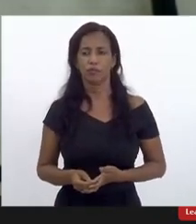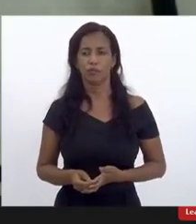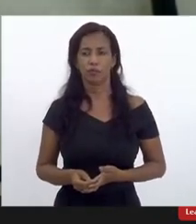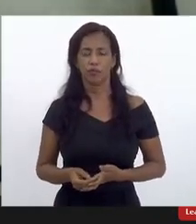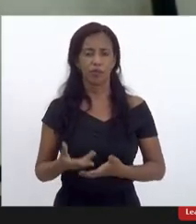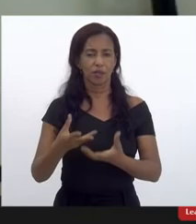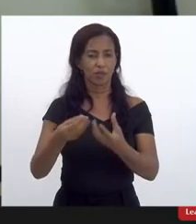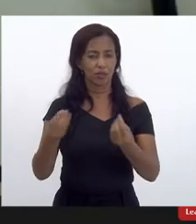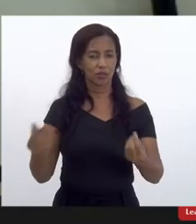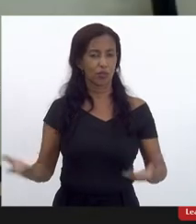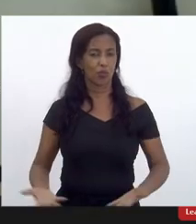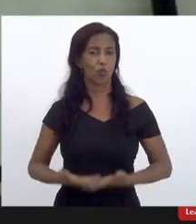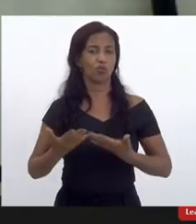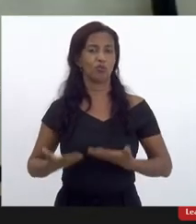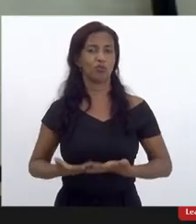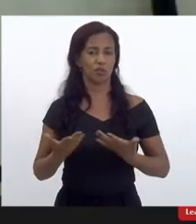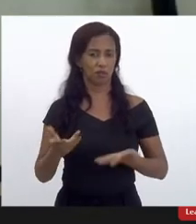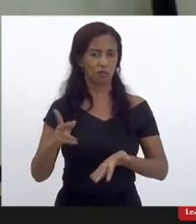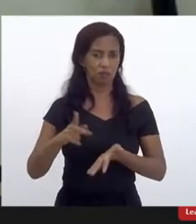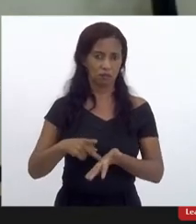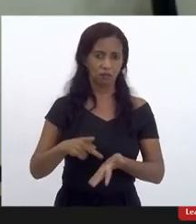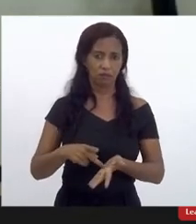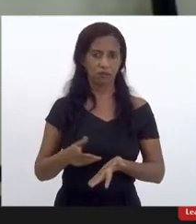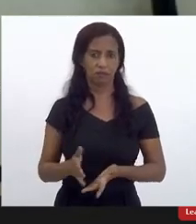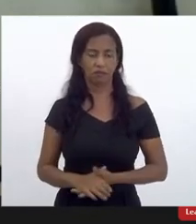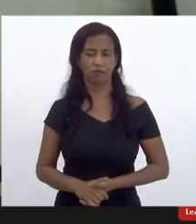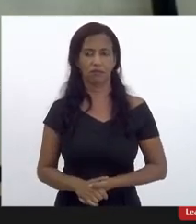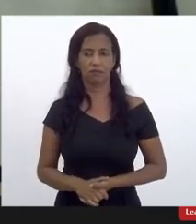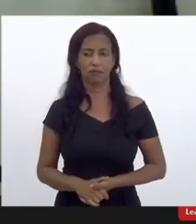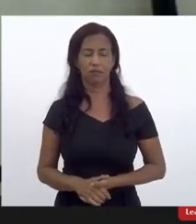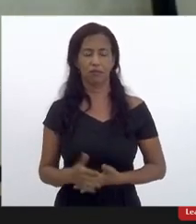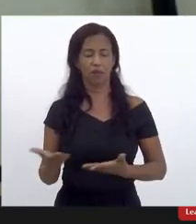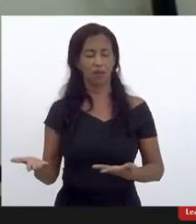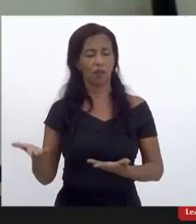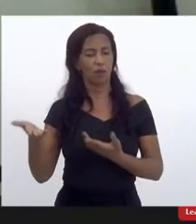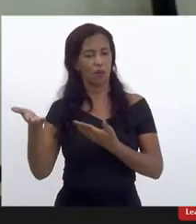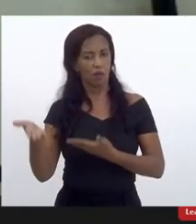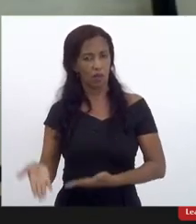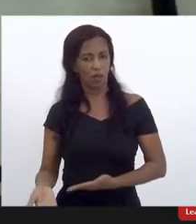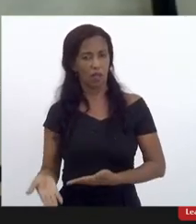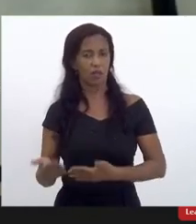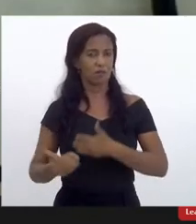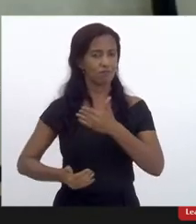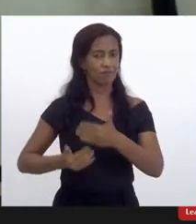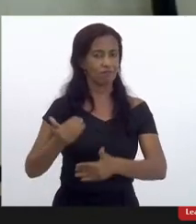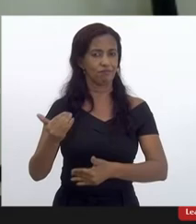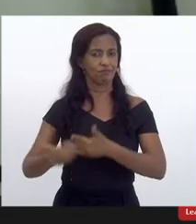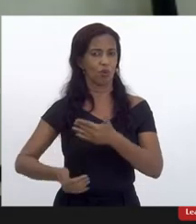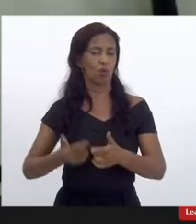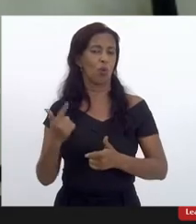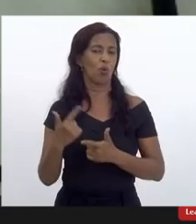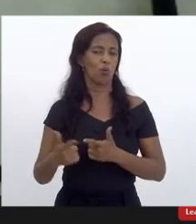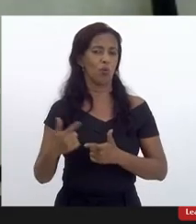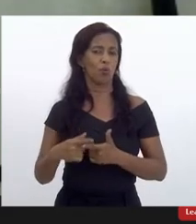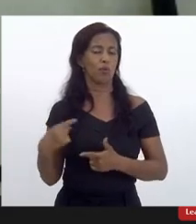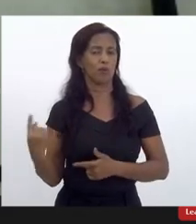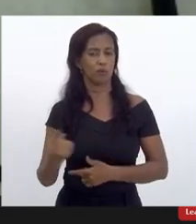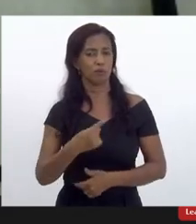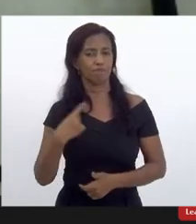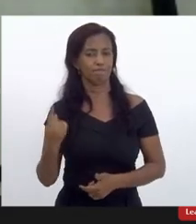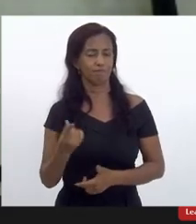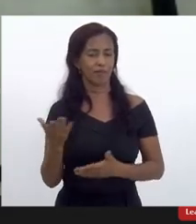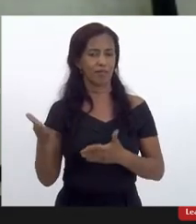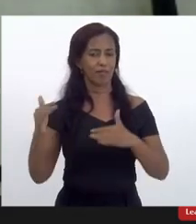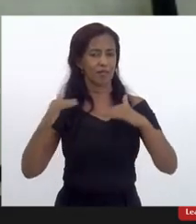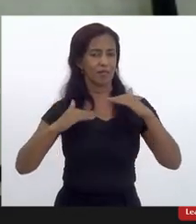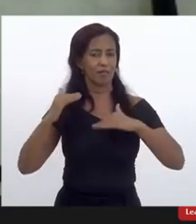de motivação mesmo. Então, o subsequente é um problema para a gente, essa média